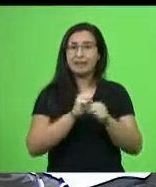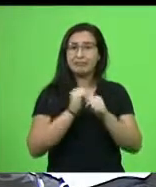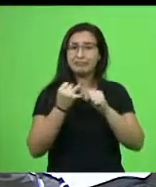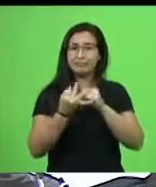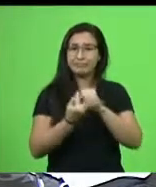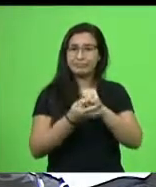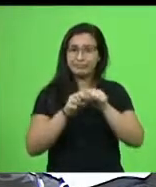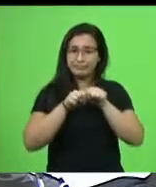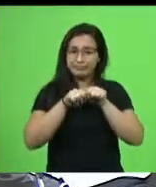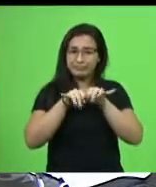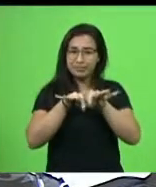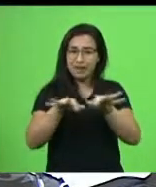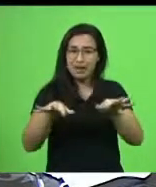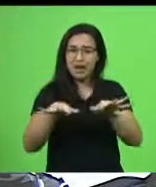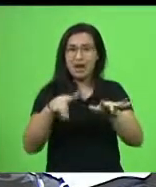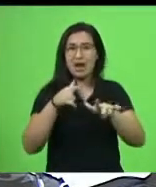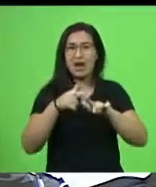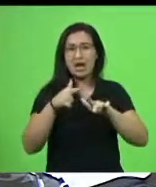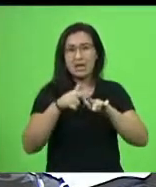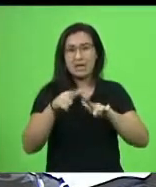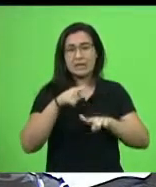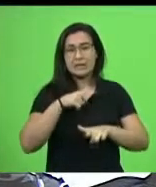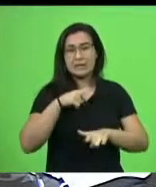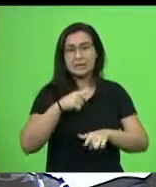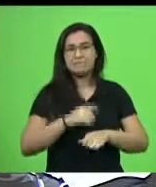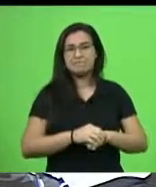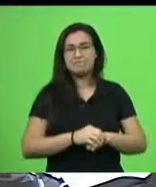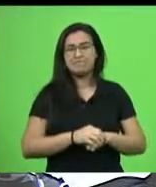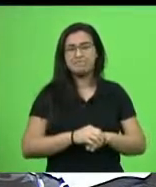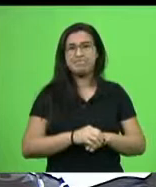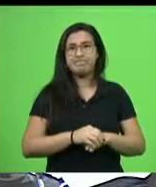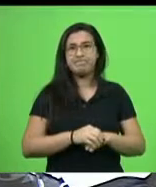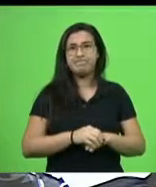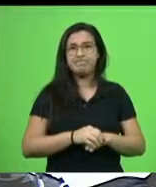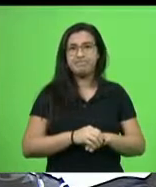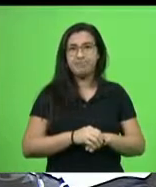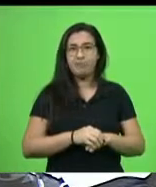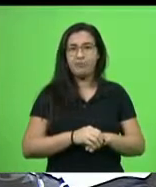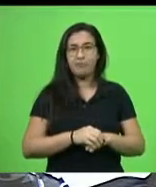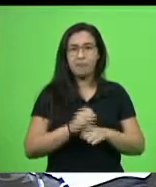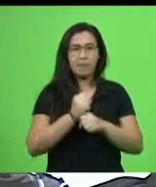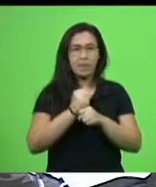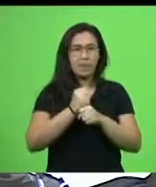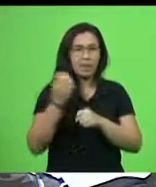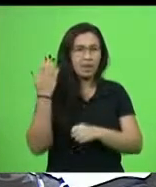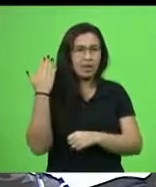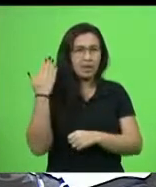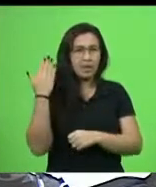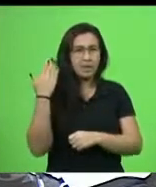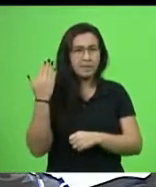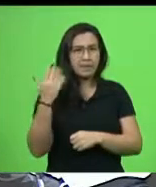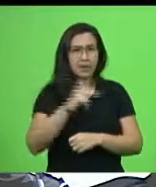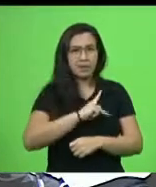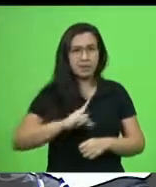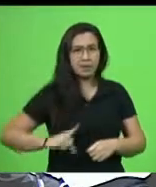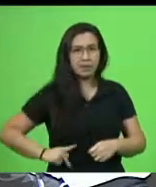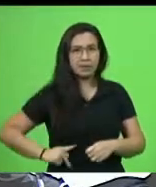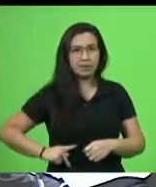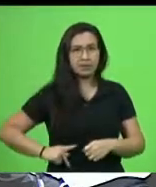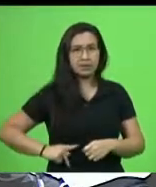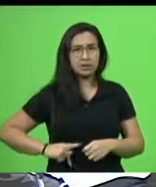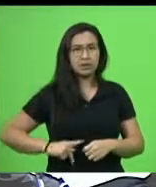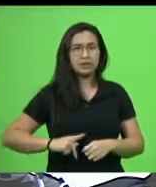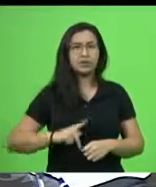Covid-19. Como afirmou há muito tempo o então presidente norte-americano, Ronald